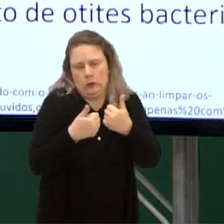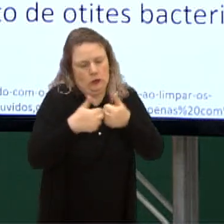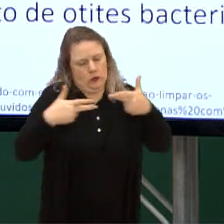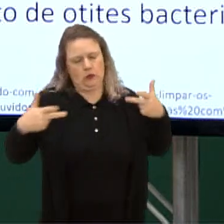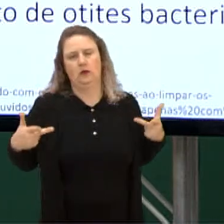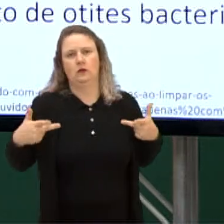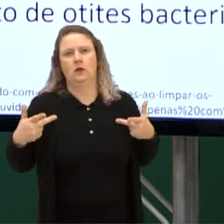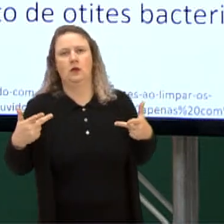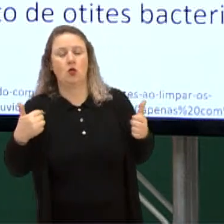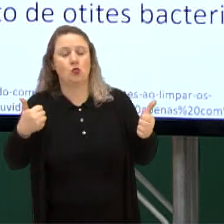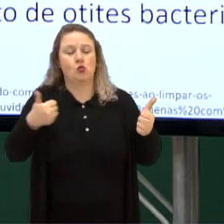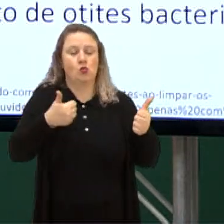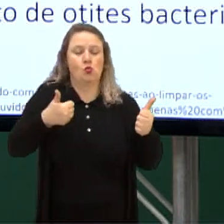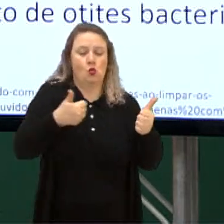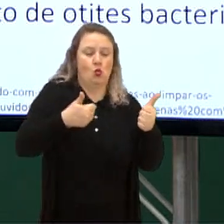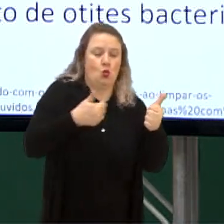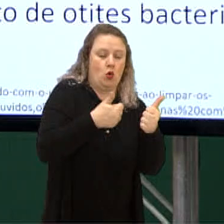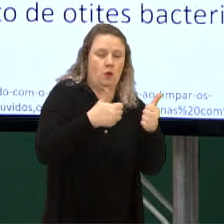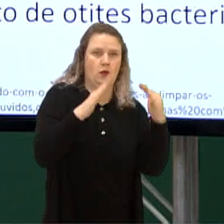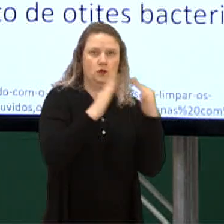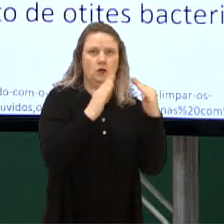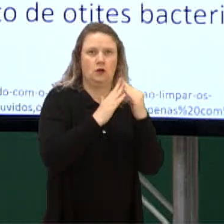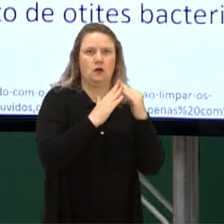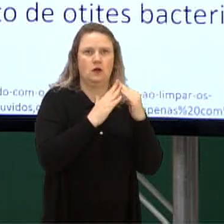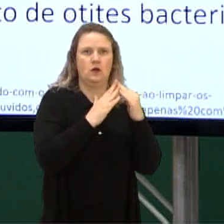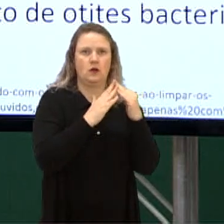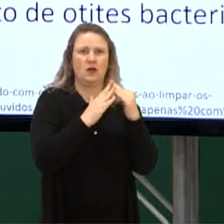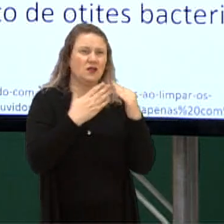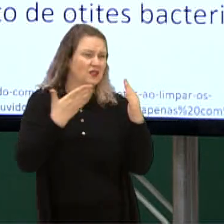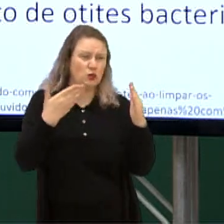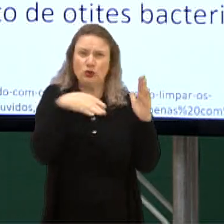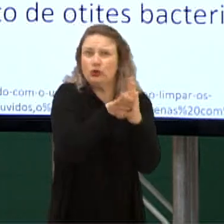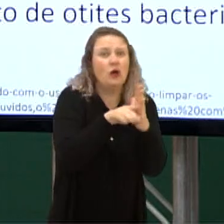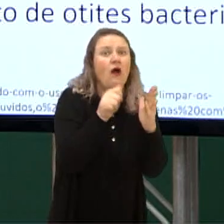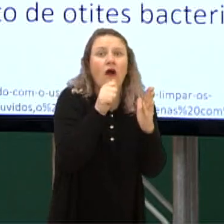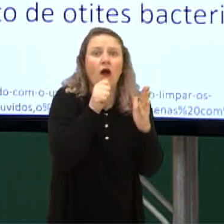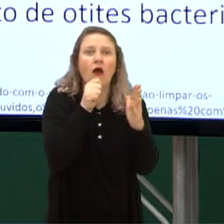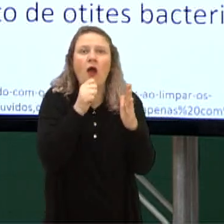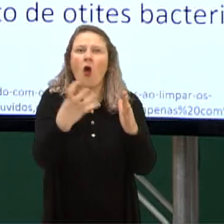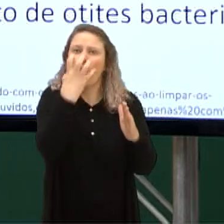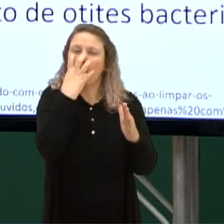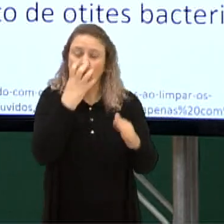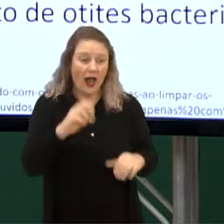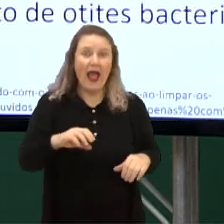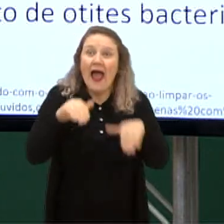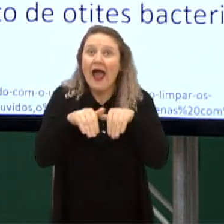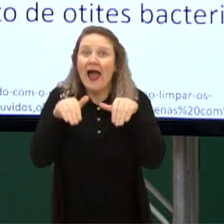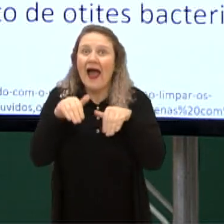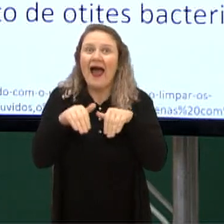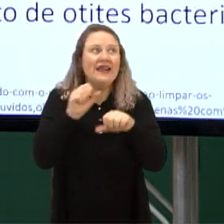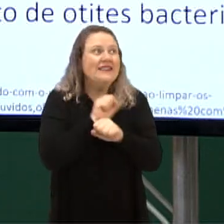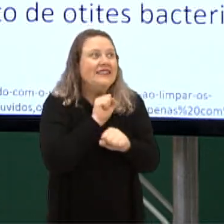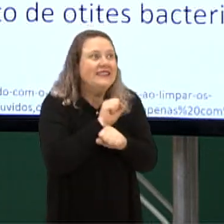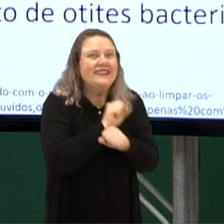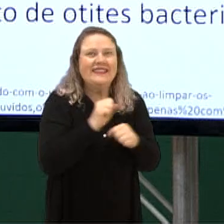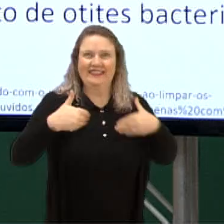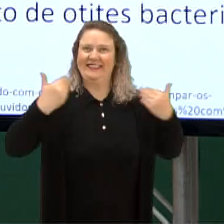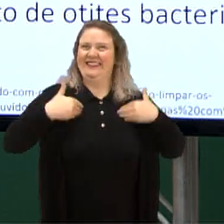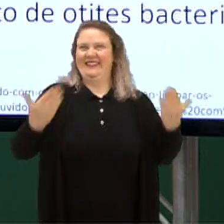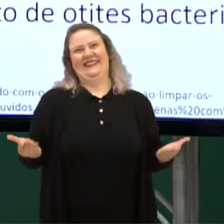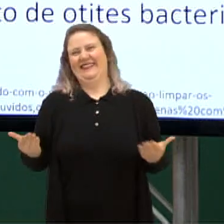você está chegando perto da tua casa, você nem chegou na porta de casa, teu cachorro já sabe que você está lá? Já. Tá esperando lá,